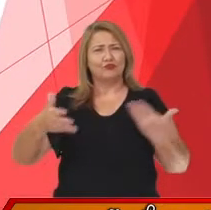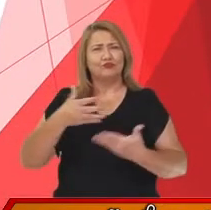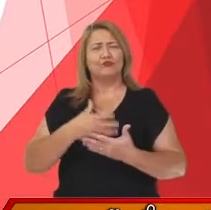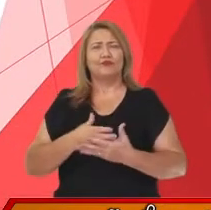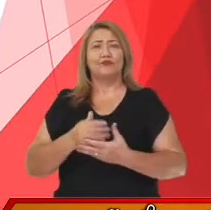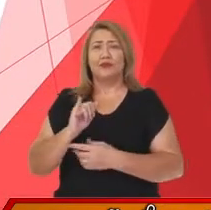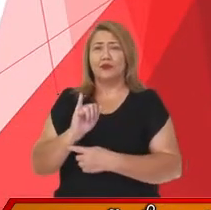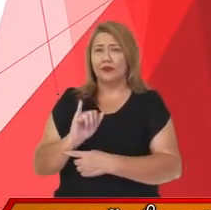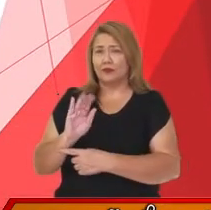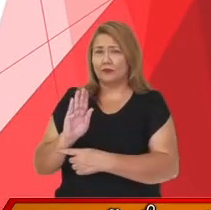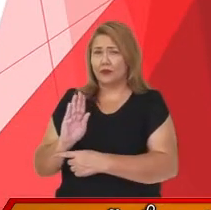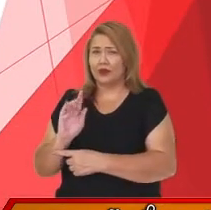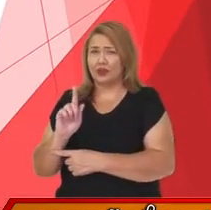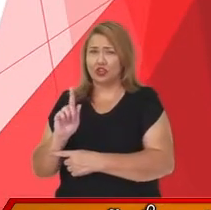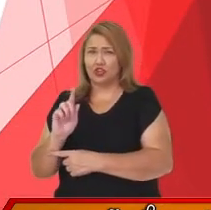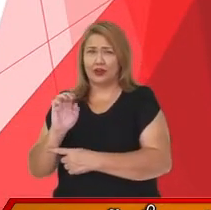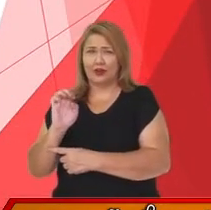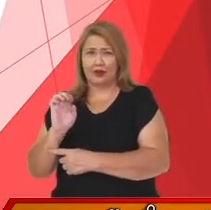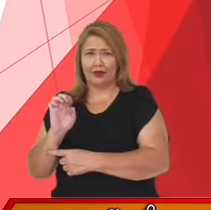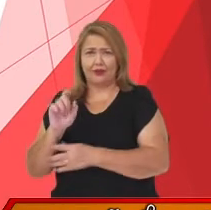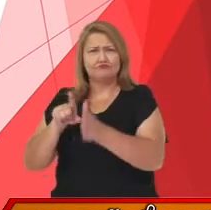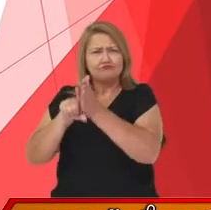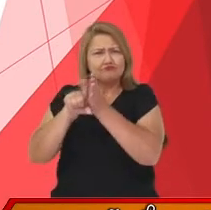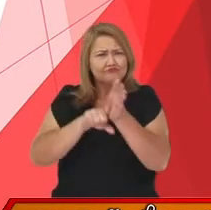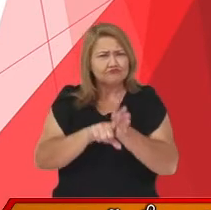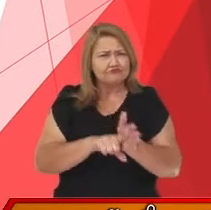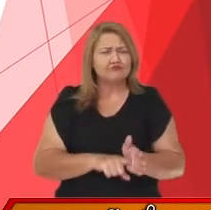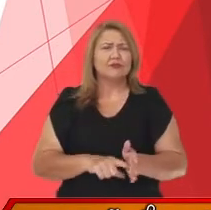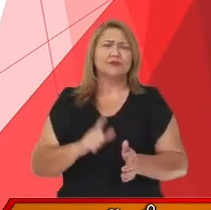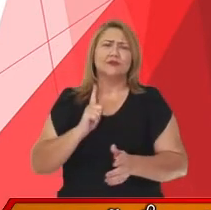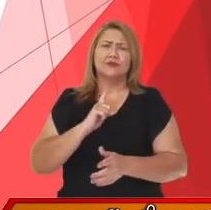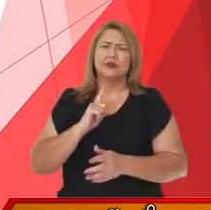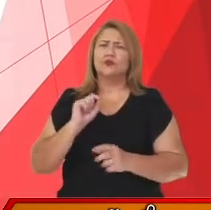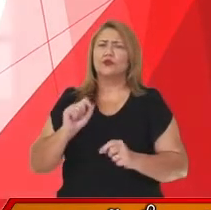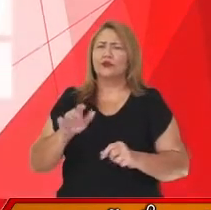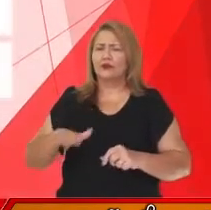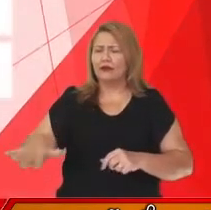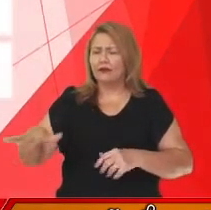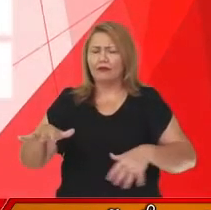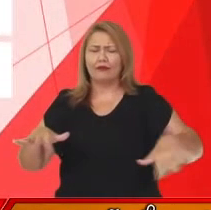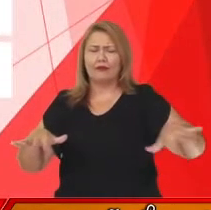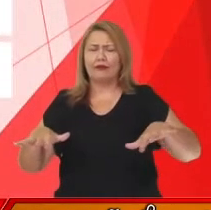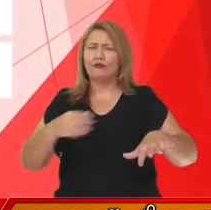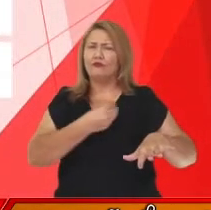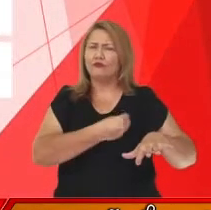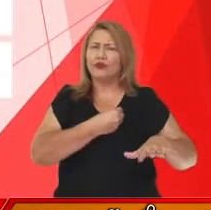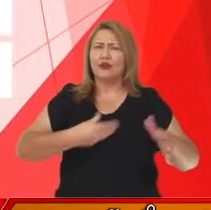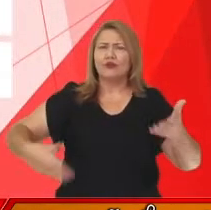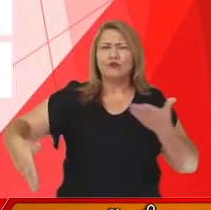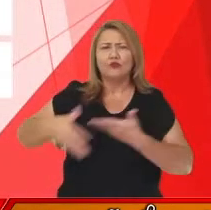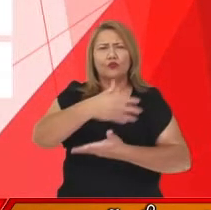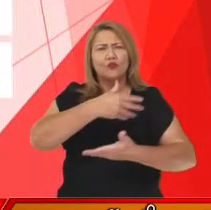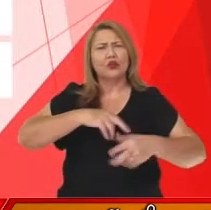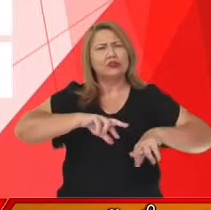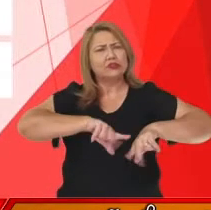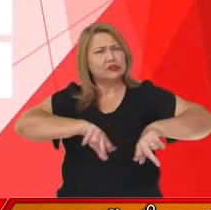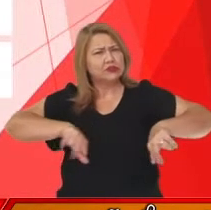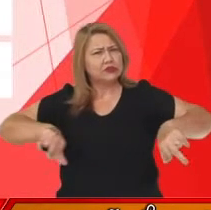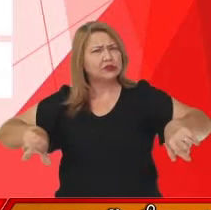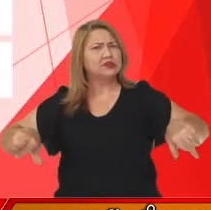e estatística o IBGE os biomas eles podem ser caracterizado por terem uma